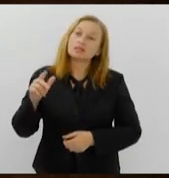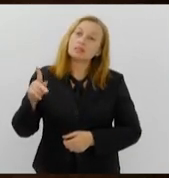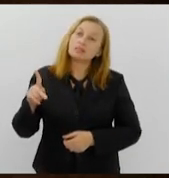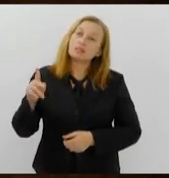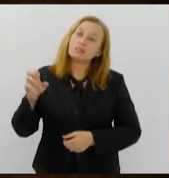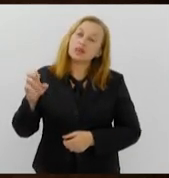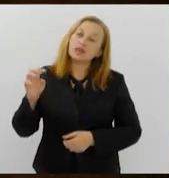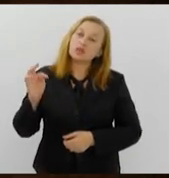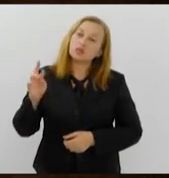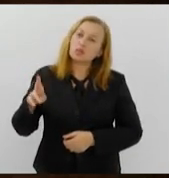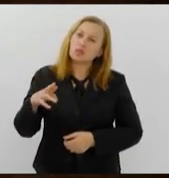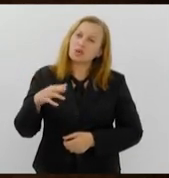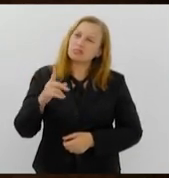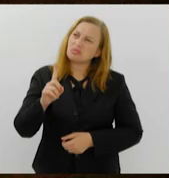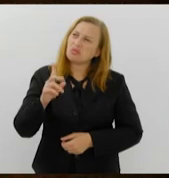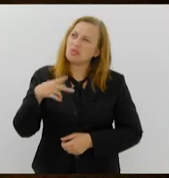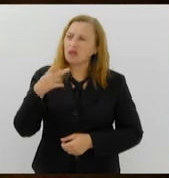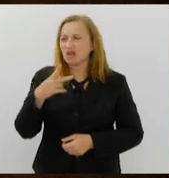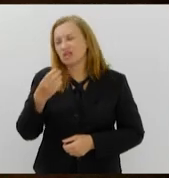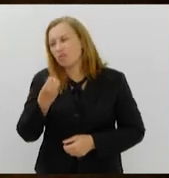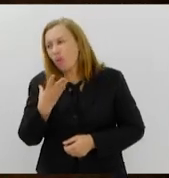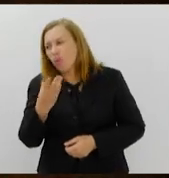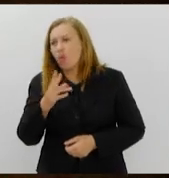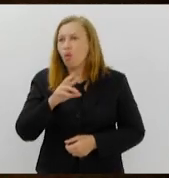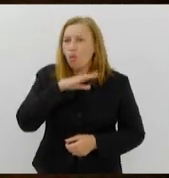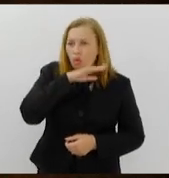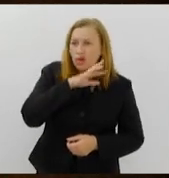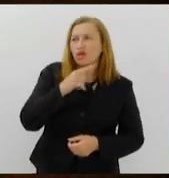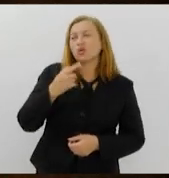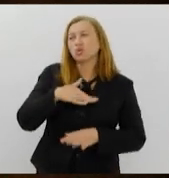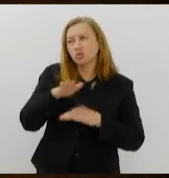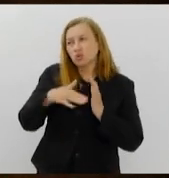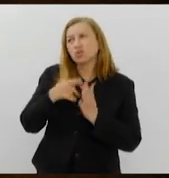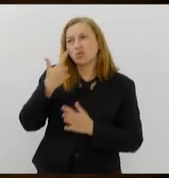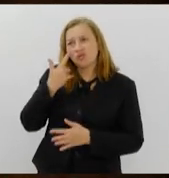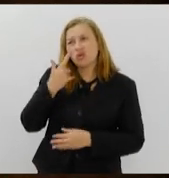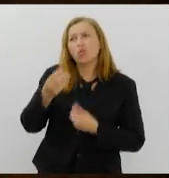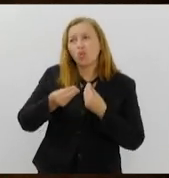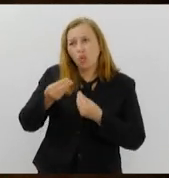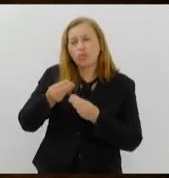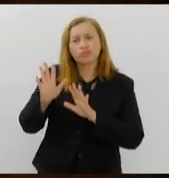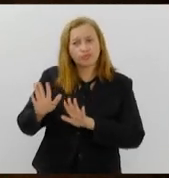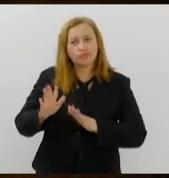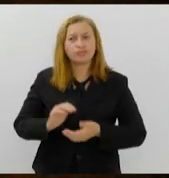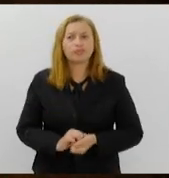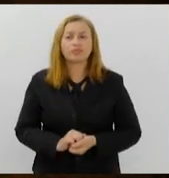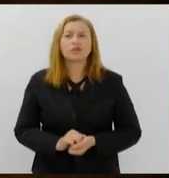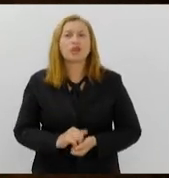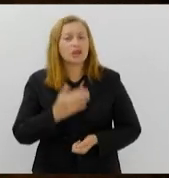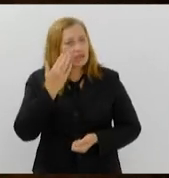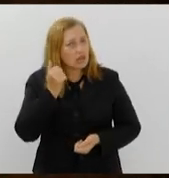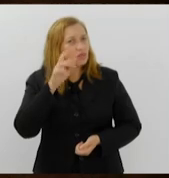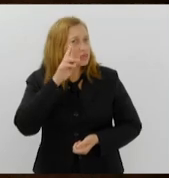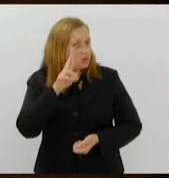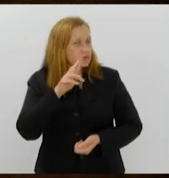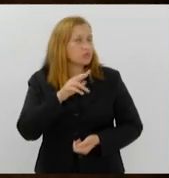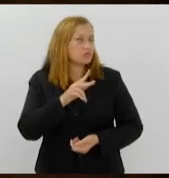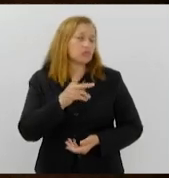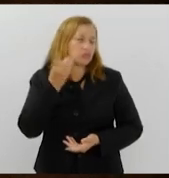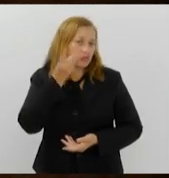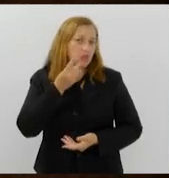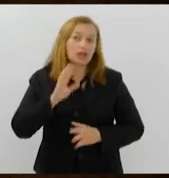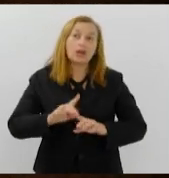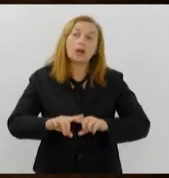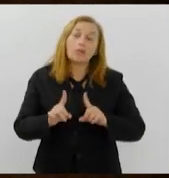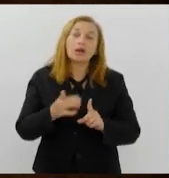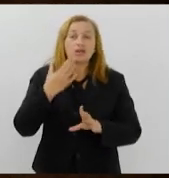entrar no mérito se está bom ou se está ruim, porque todo mundo está vendo aí como está, né? Vossa Excelência sabe. Só que, assim, ele